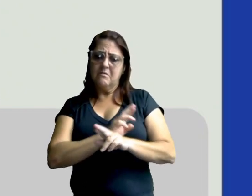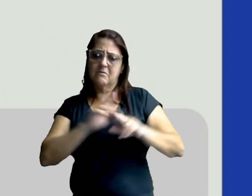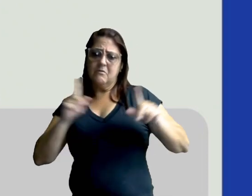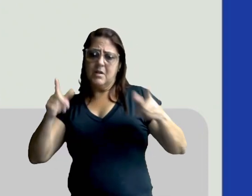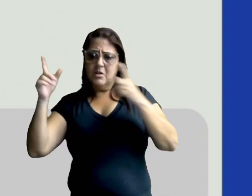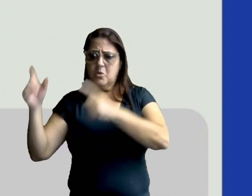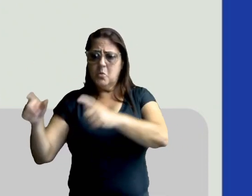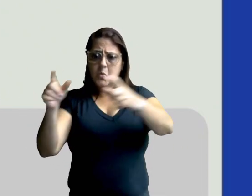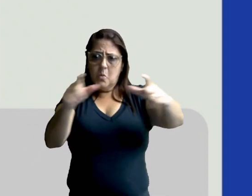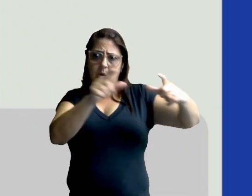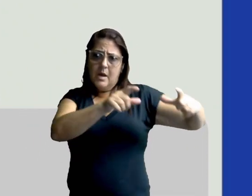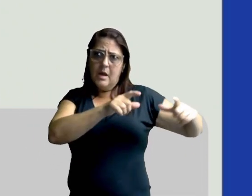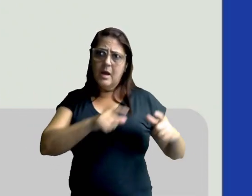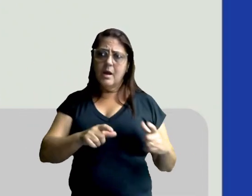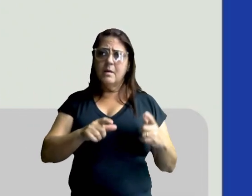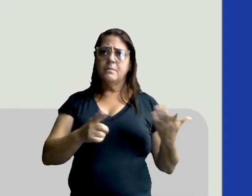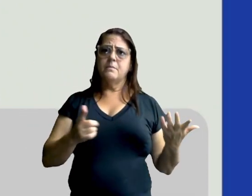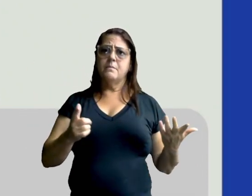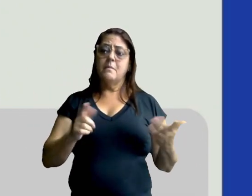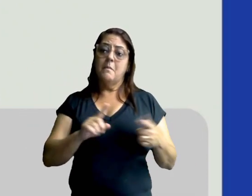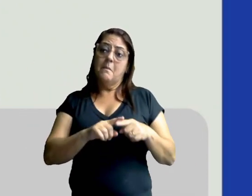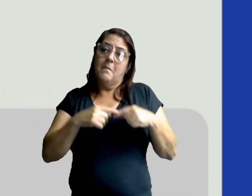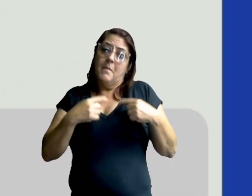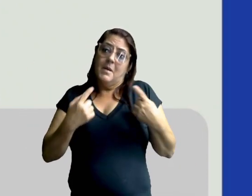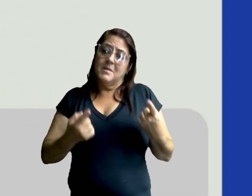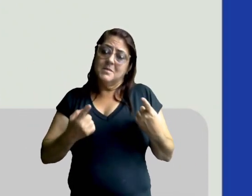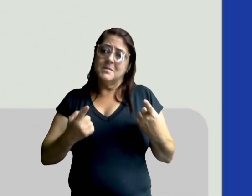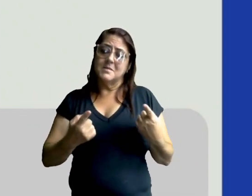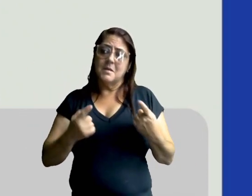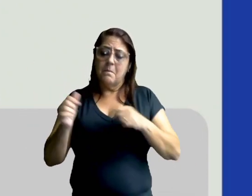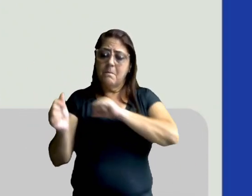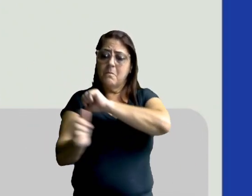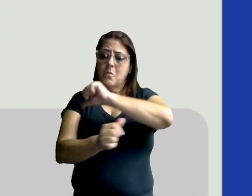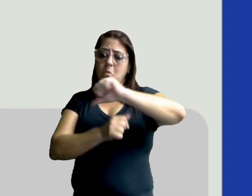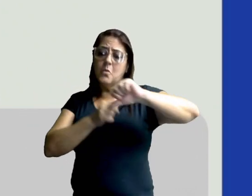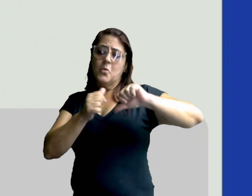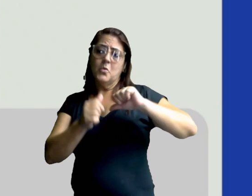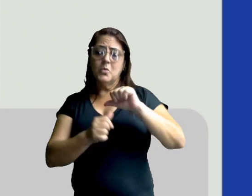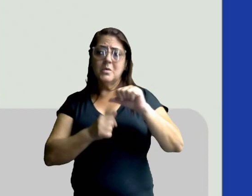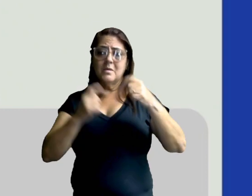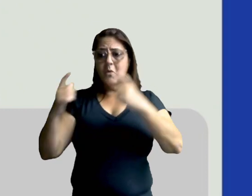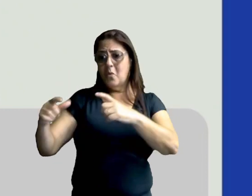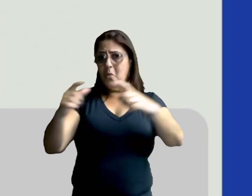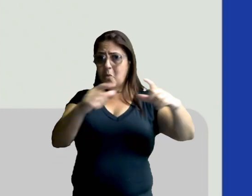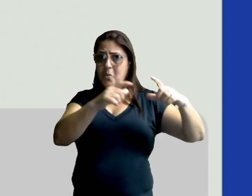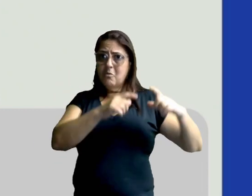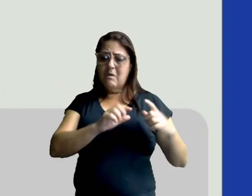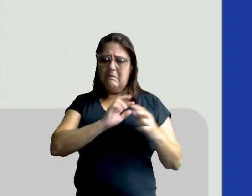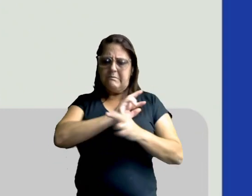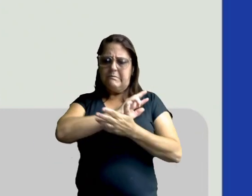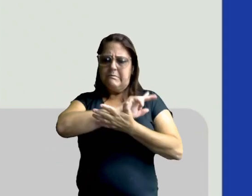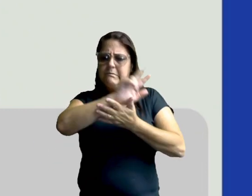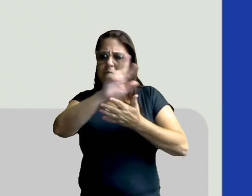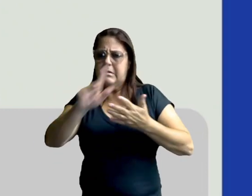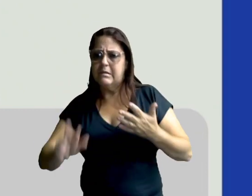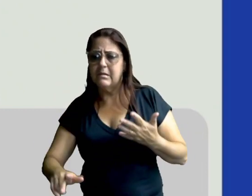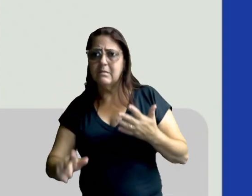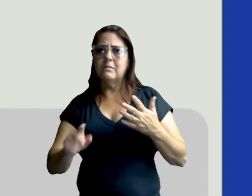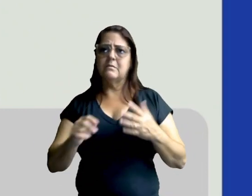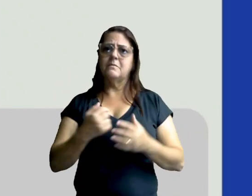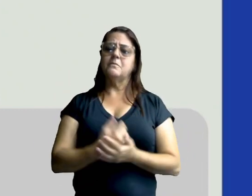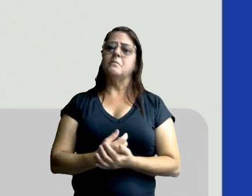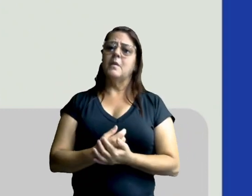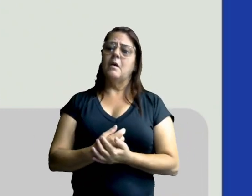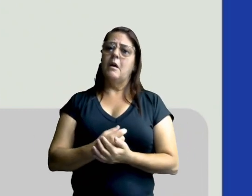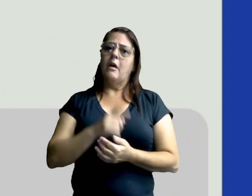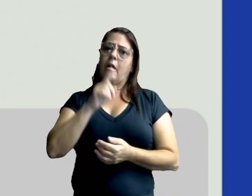diferentes lugares. Para isso, transformam o ambiente de muitas maneiras. Essas